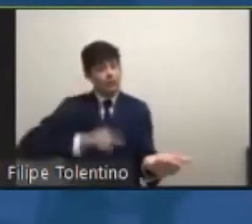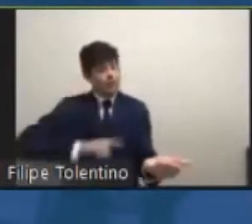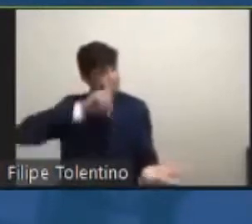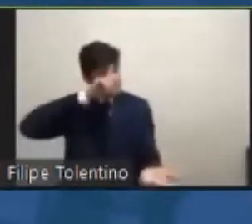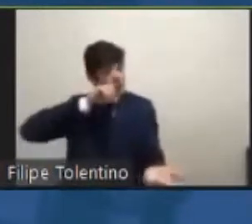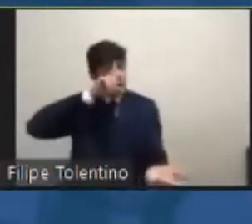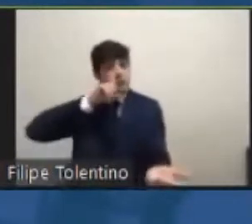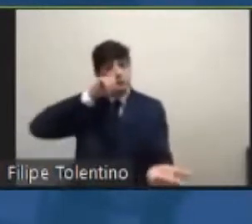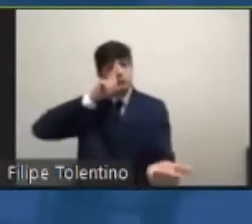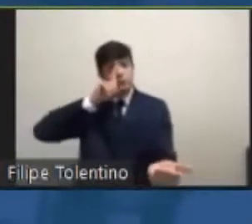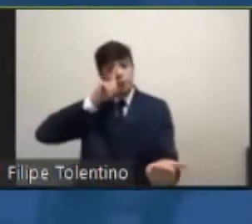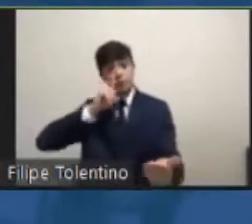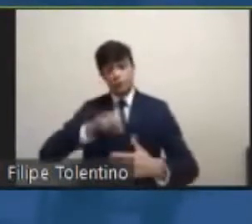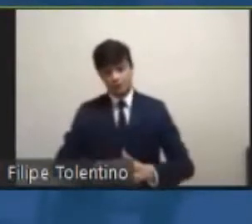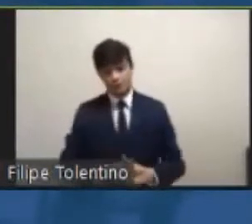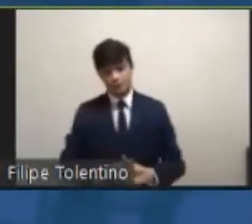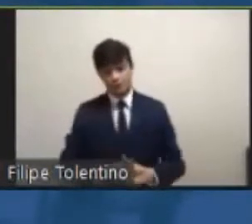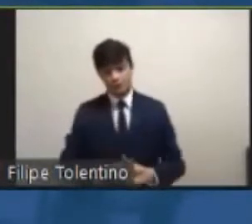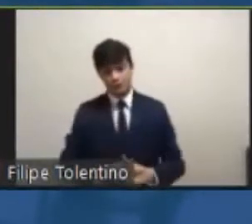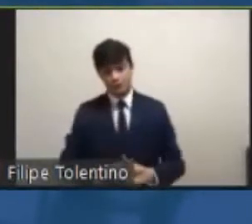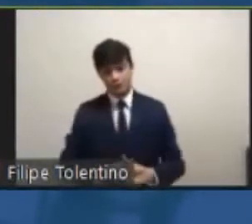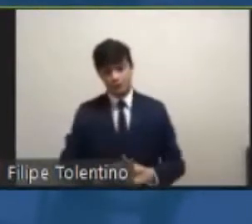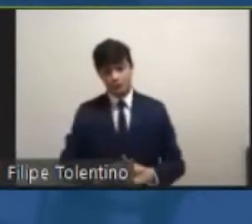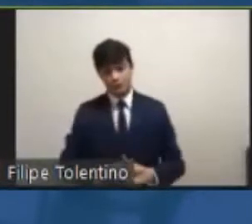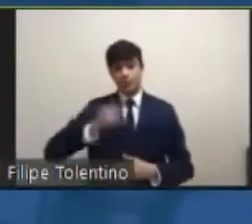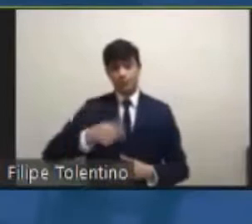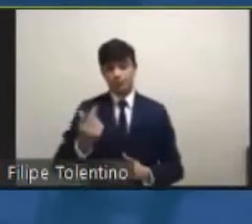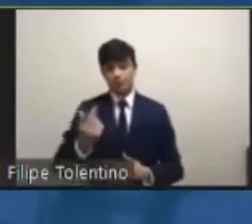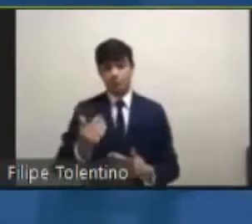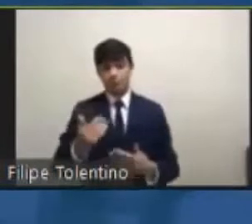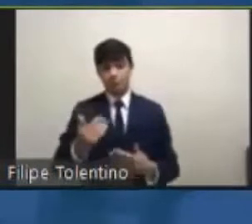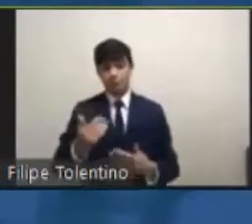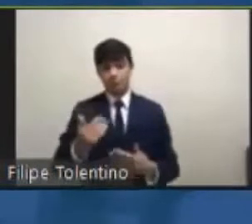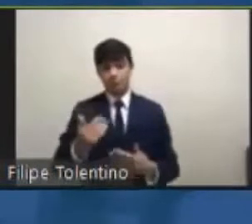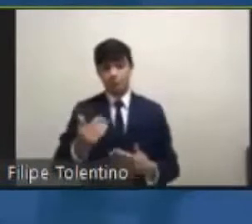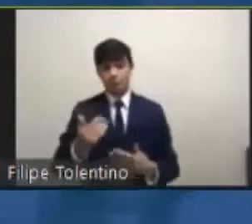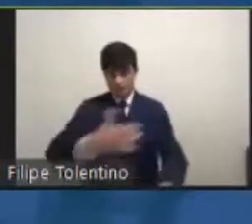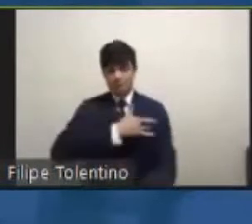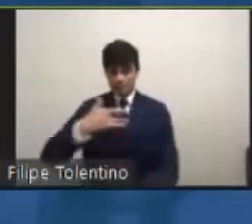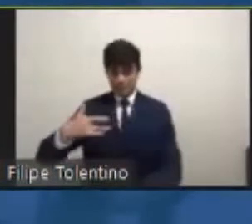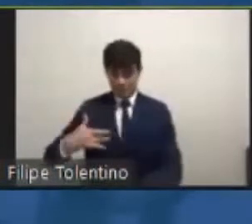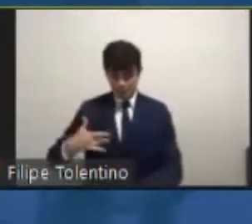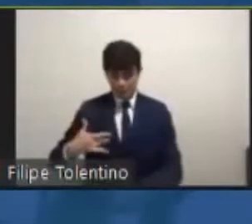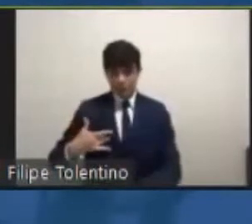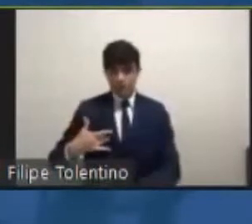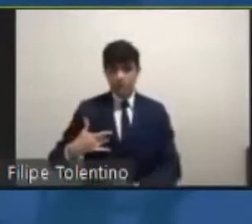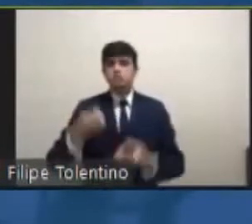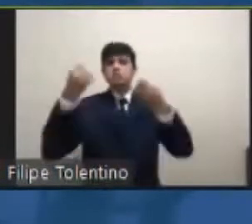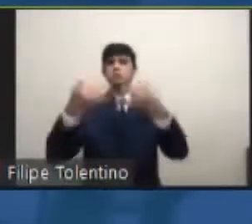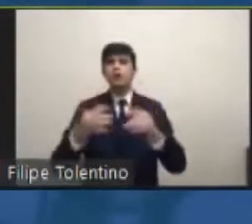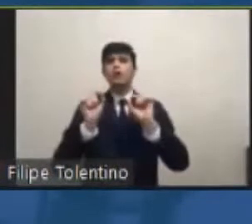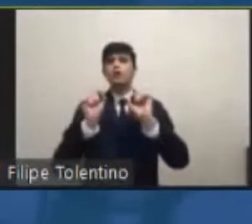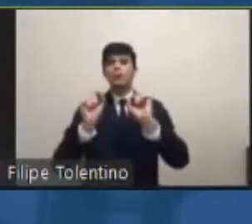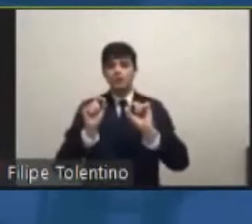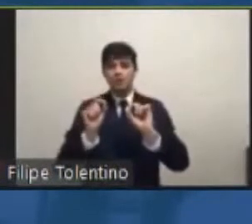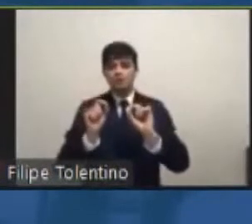Então, se toda transfusão, de acordo com o Ministério da Saúde, ela tem risco, então é necessário que o paciente